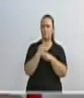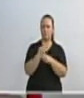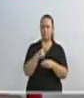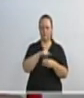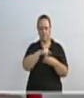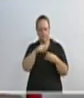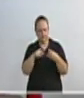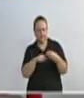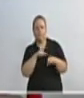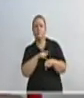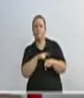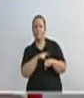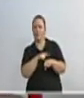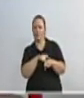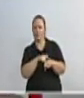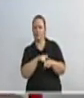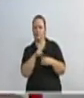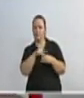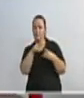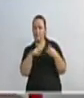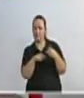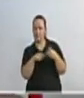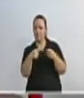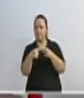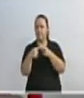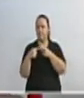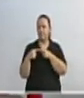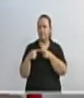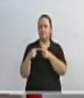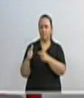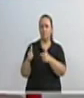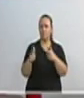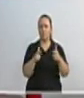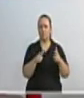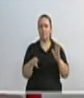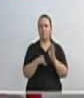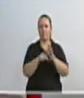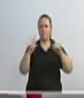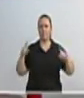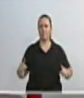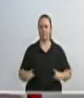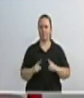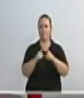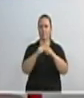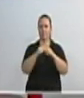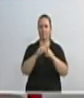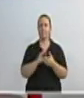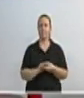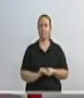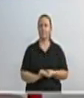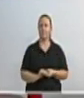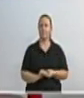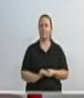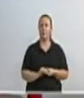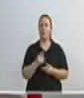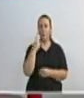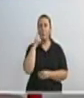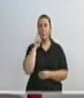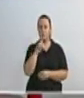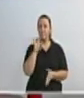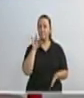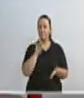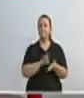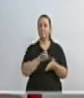momentos especificamente em relação ao licenciamento urbanístico de antenas, né? Um dos casos foi justamente esse da antena da Velha